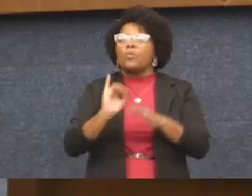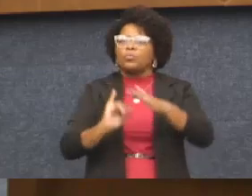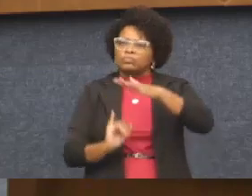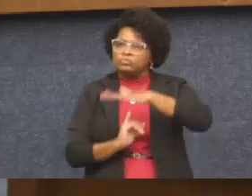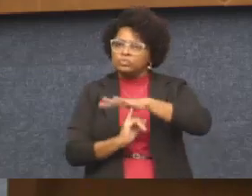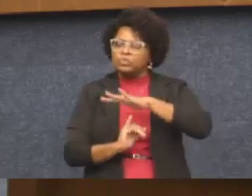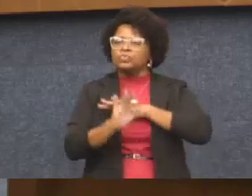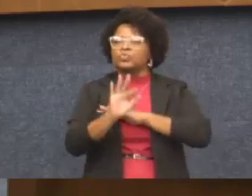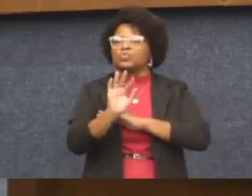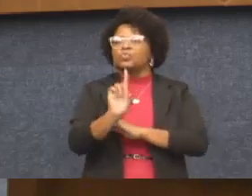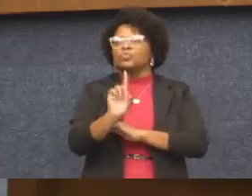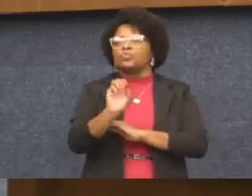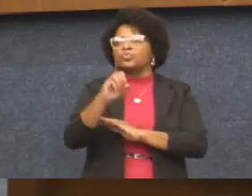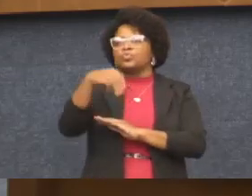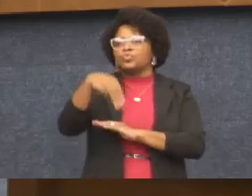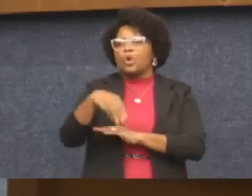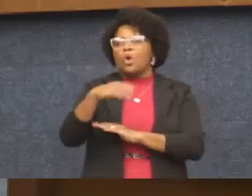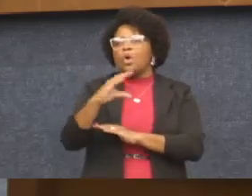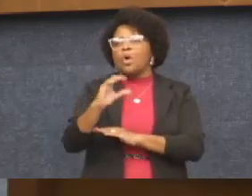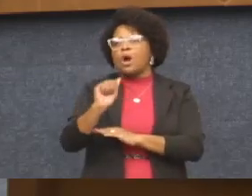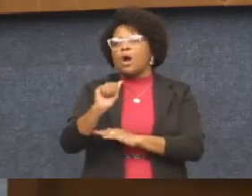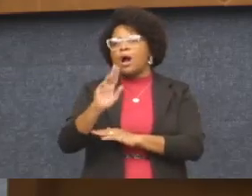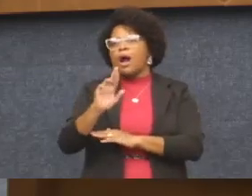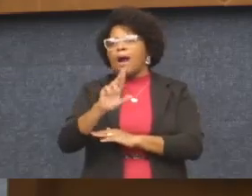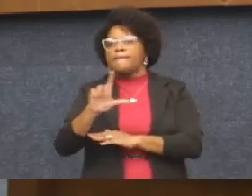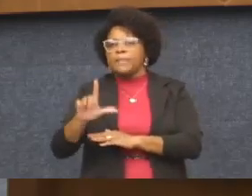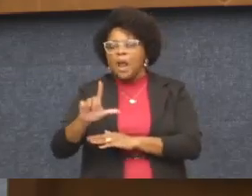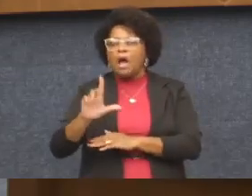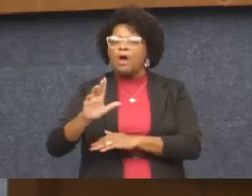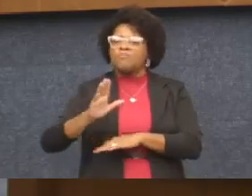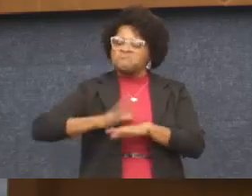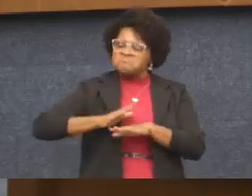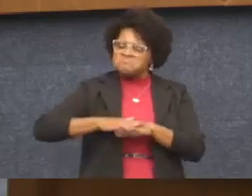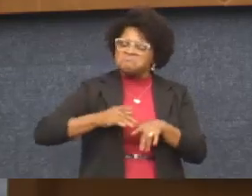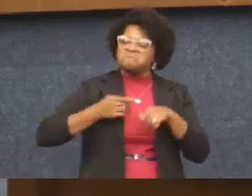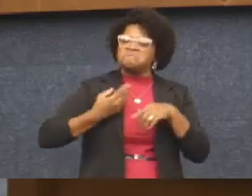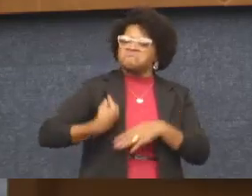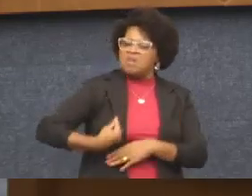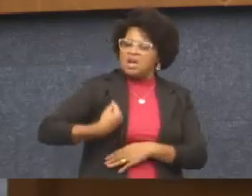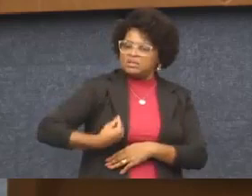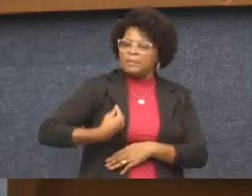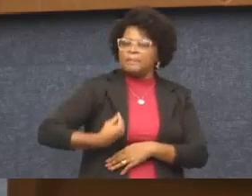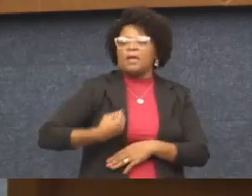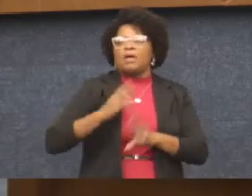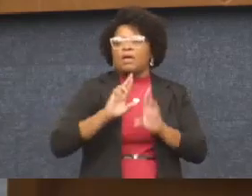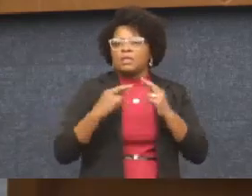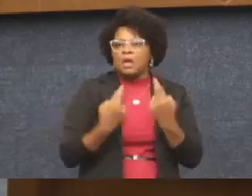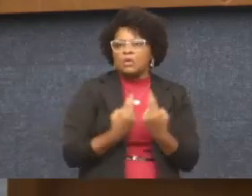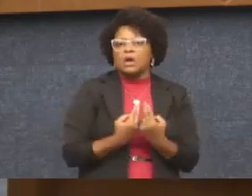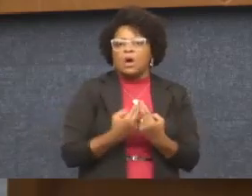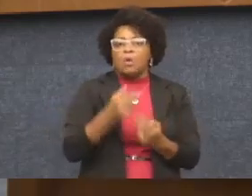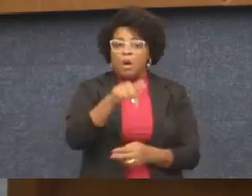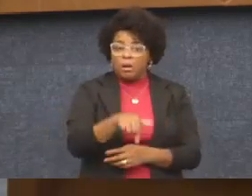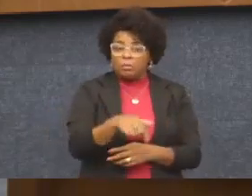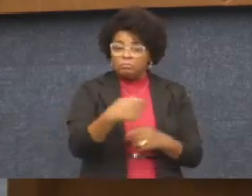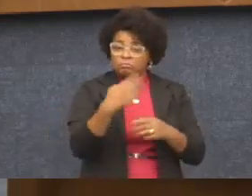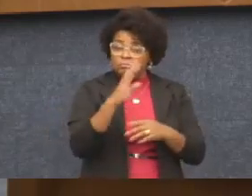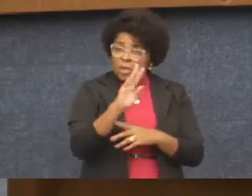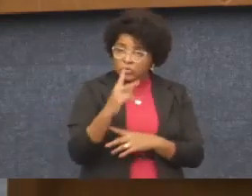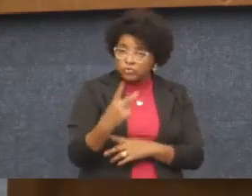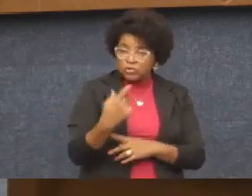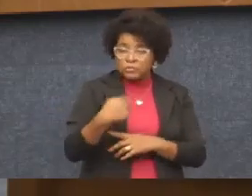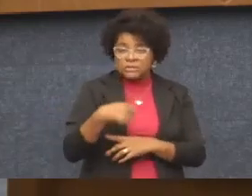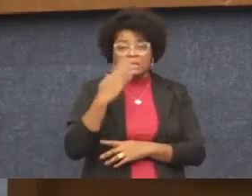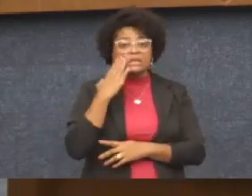perdão. Inclusive, participei dessa reunião, por quê? Porque precisa, sim, ter uma organização, a cidade precisa saber aonde os recursos estão